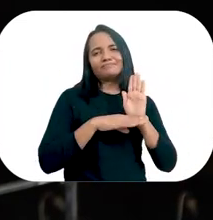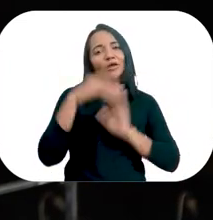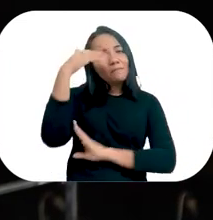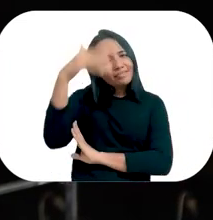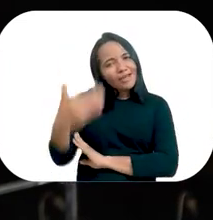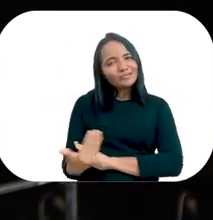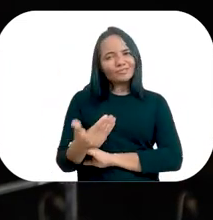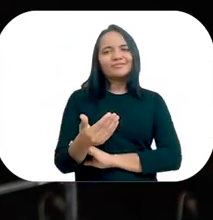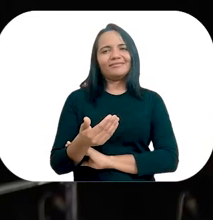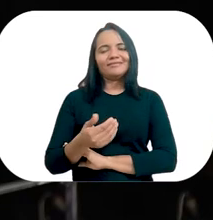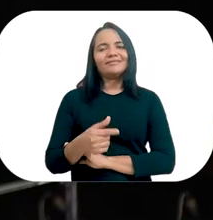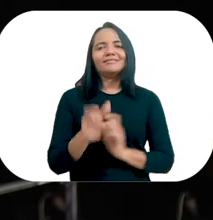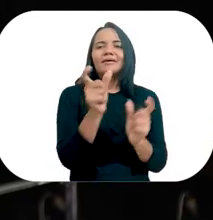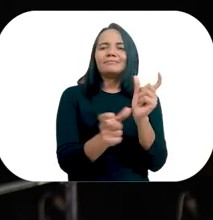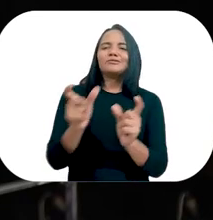nesse dia,